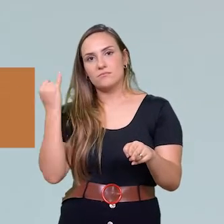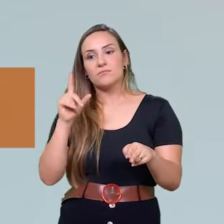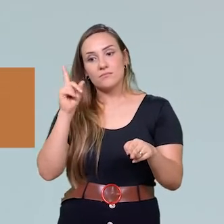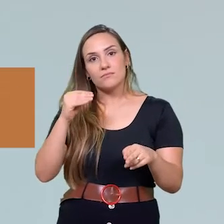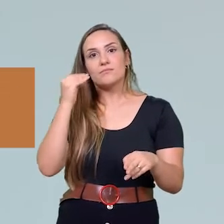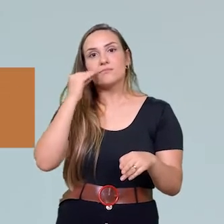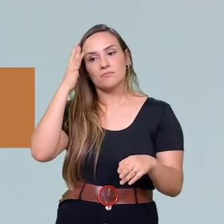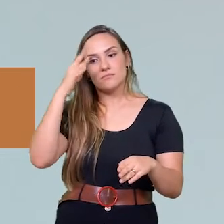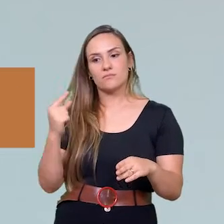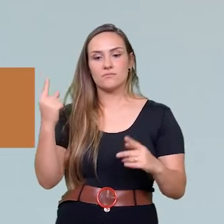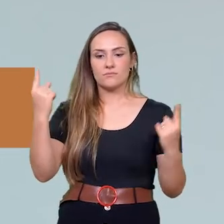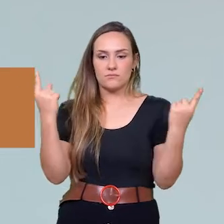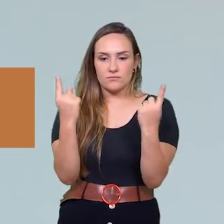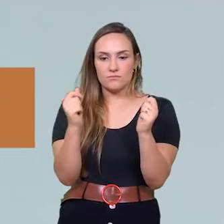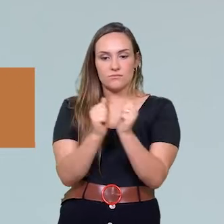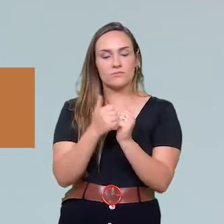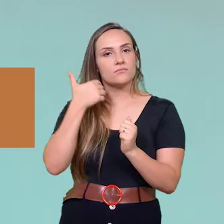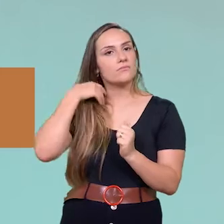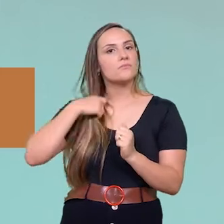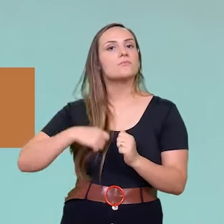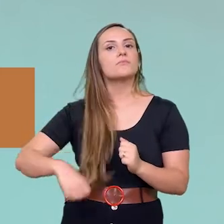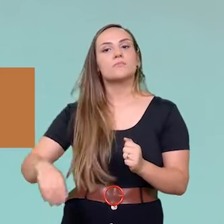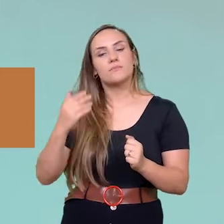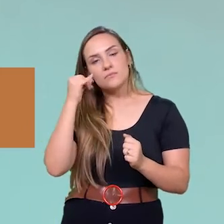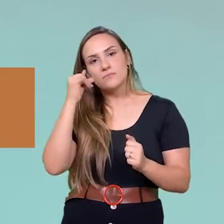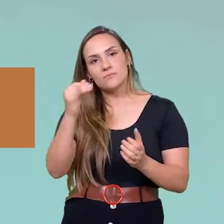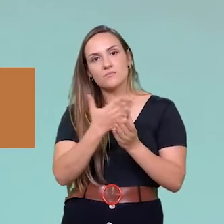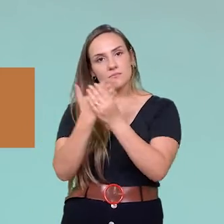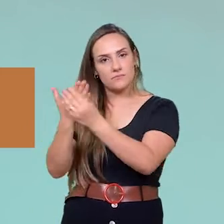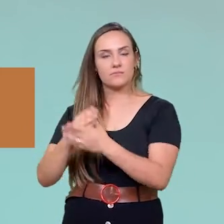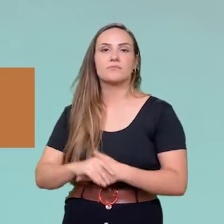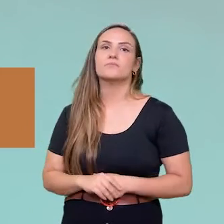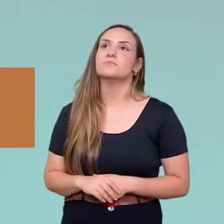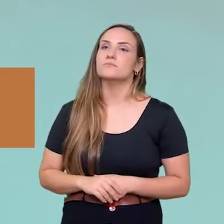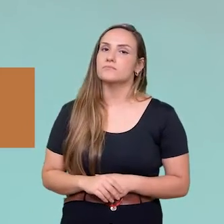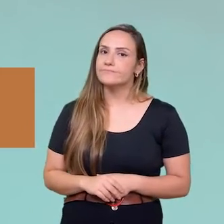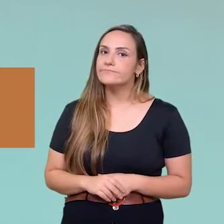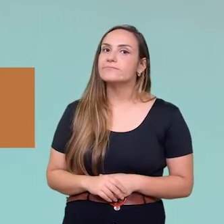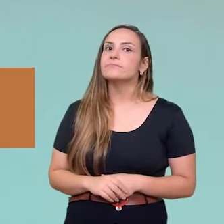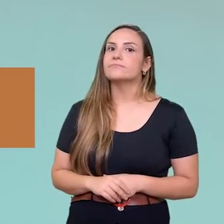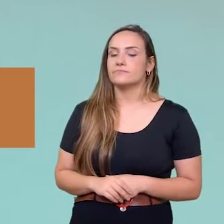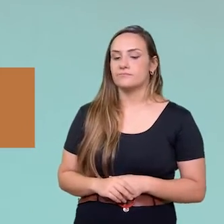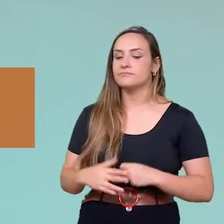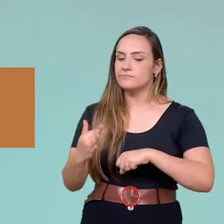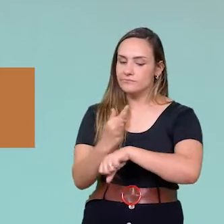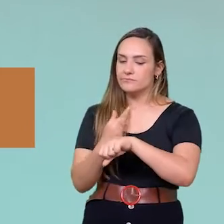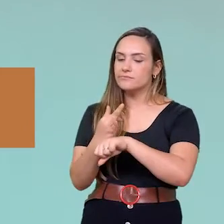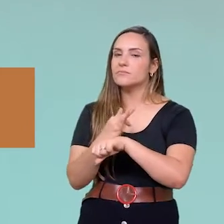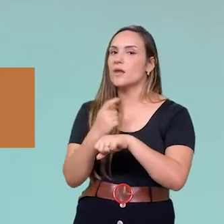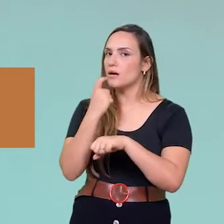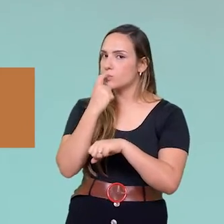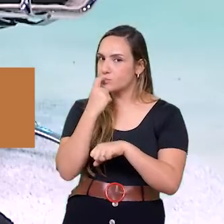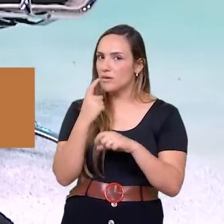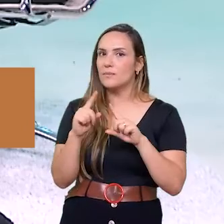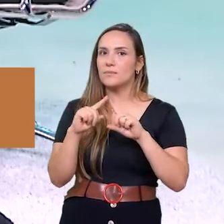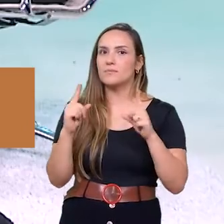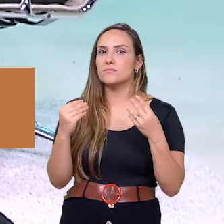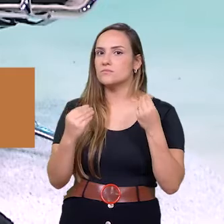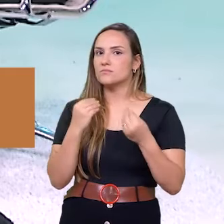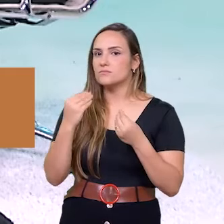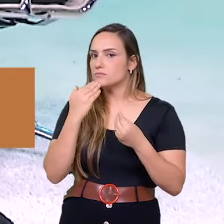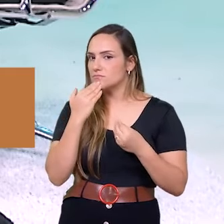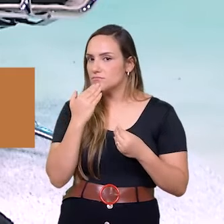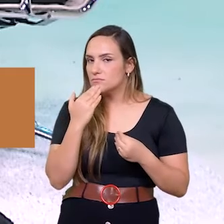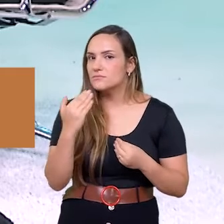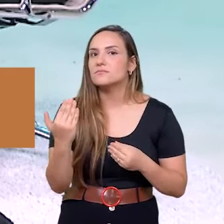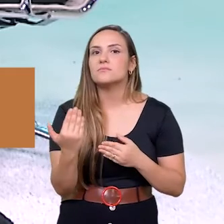inicialmente conciliação. As férias estão chegando e é preciso estar atento a muitas coisas, né? E qual é o momento de